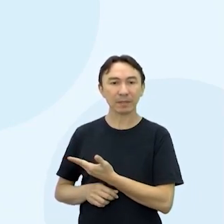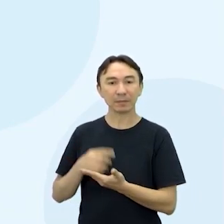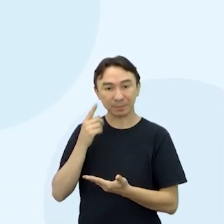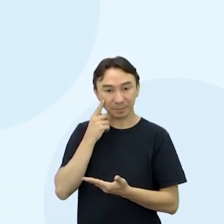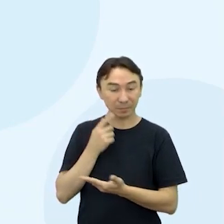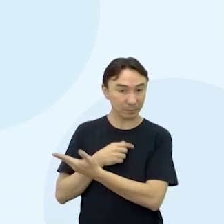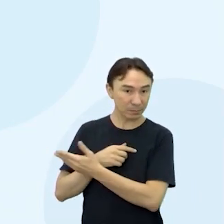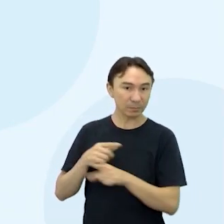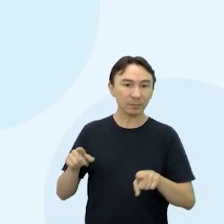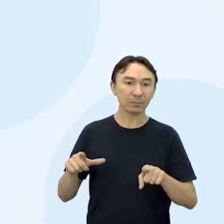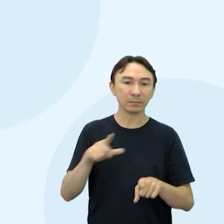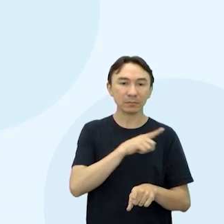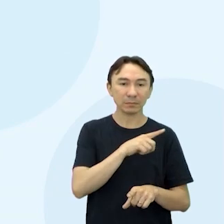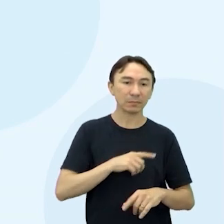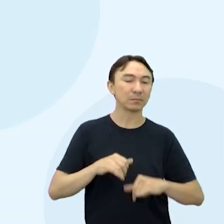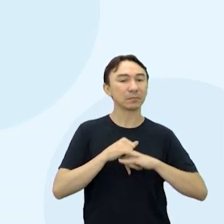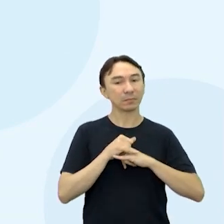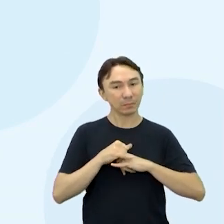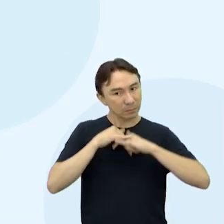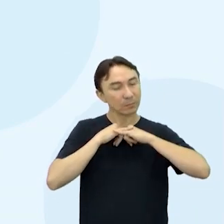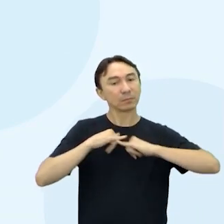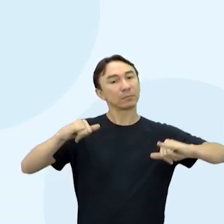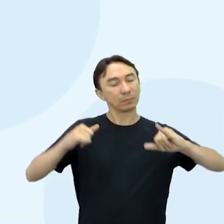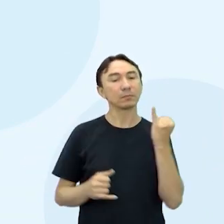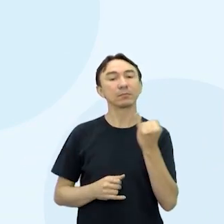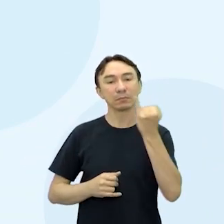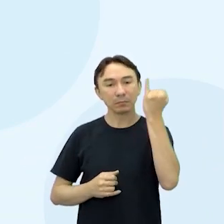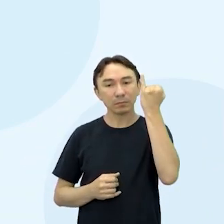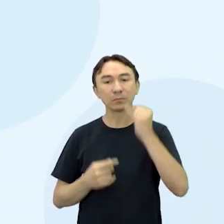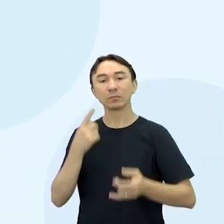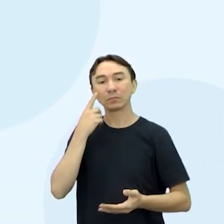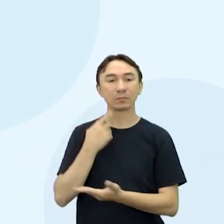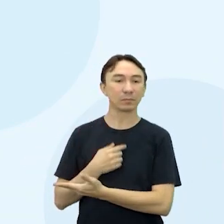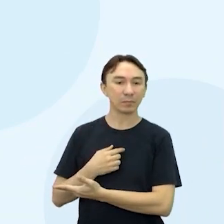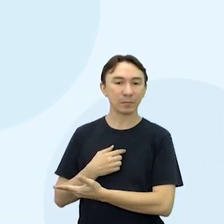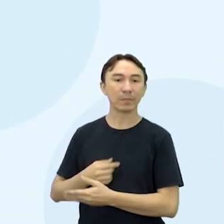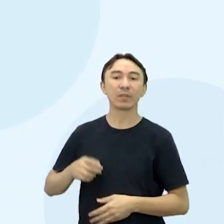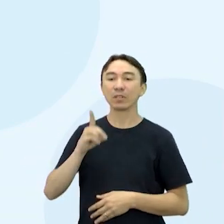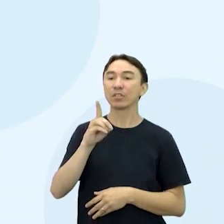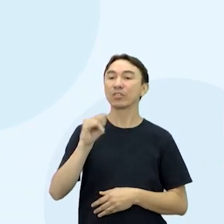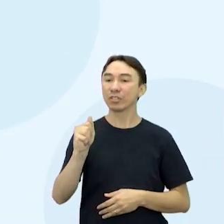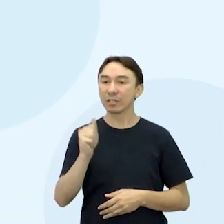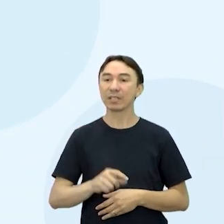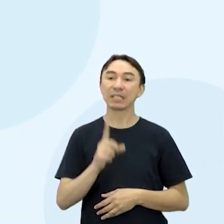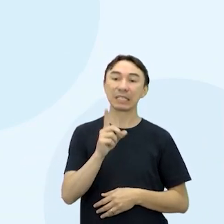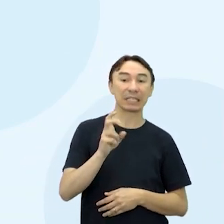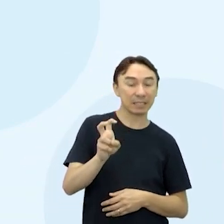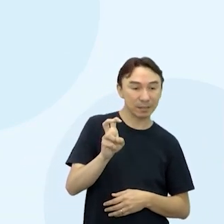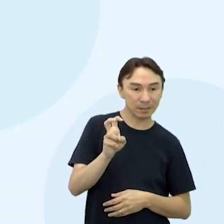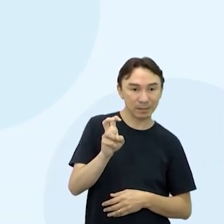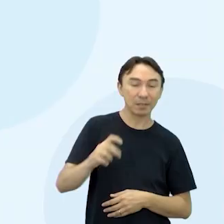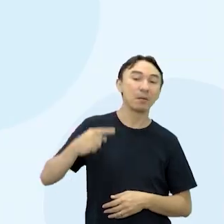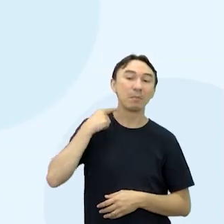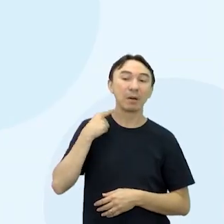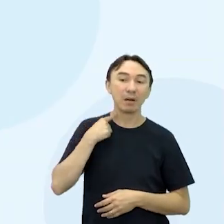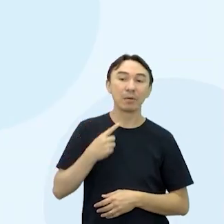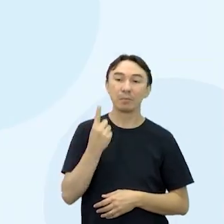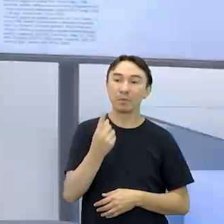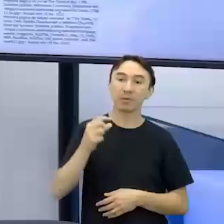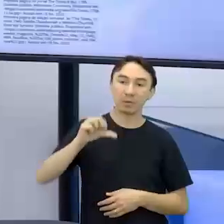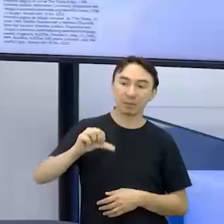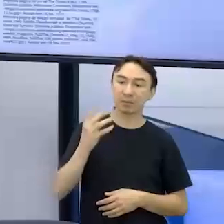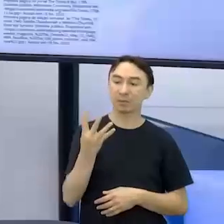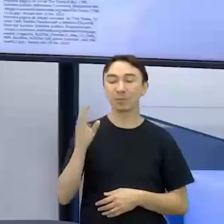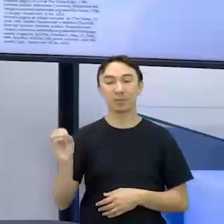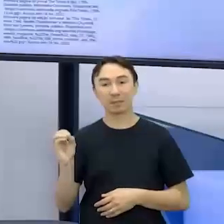Minister and the new. É a manchete do dia 15 de maio de 1940. O que aconteceu no